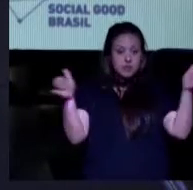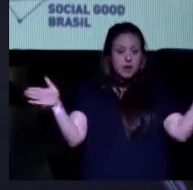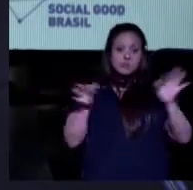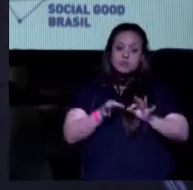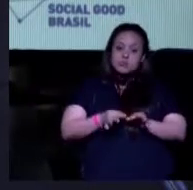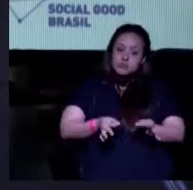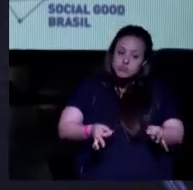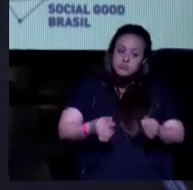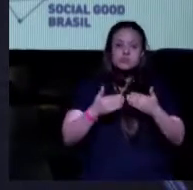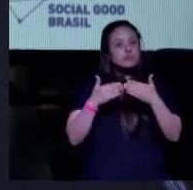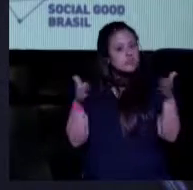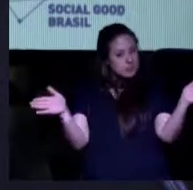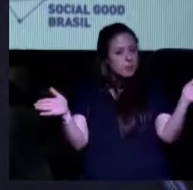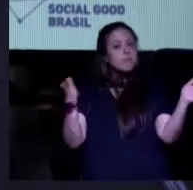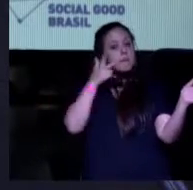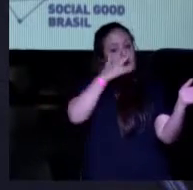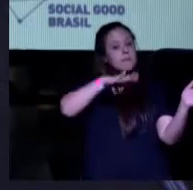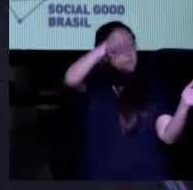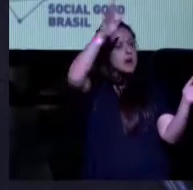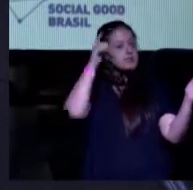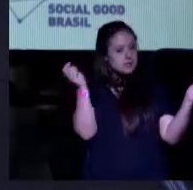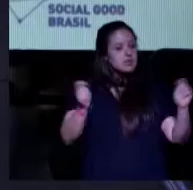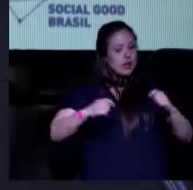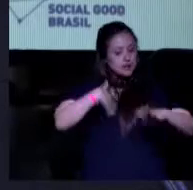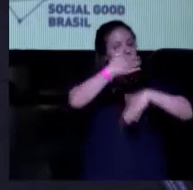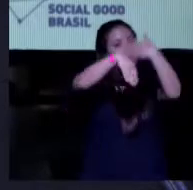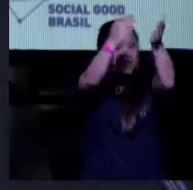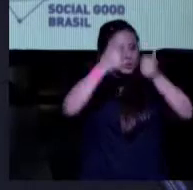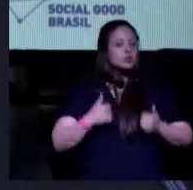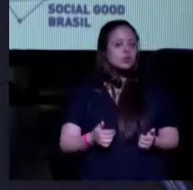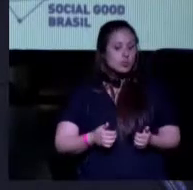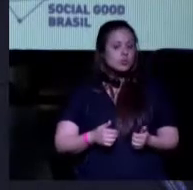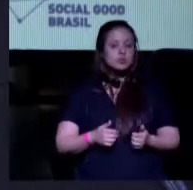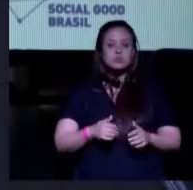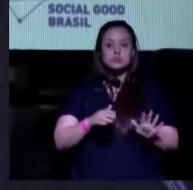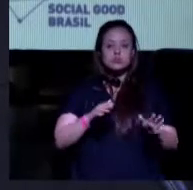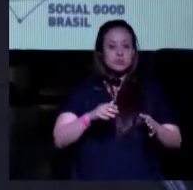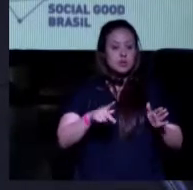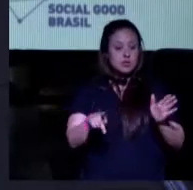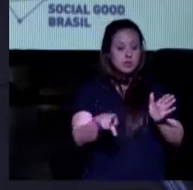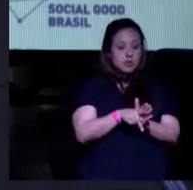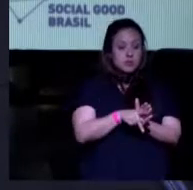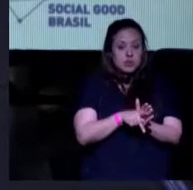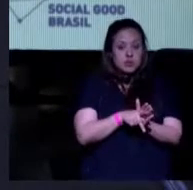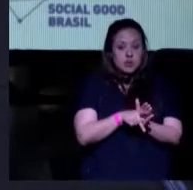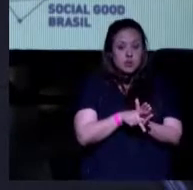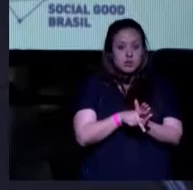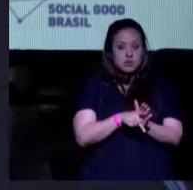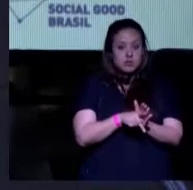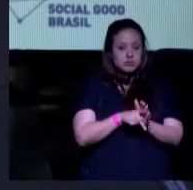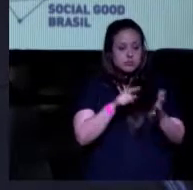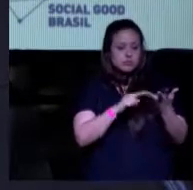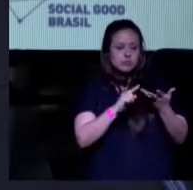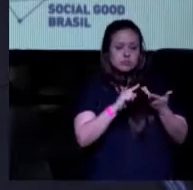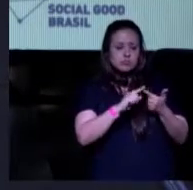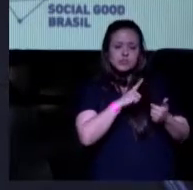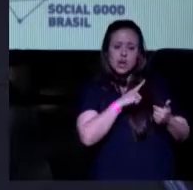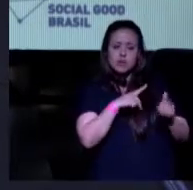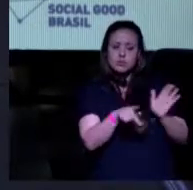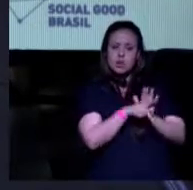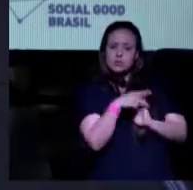inferno e não citou abertamente tem isso a idéia de propriedade governança e remuneração mais igual mais